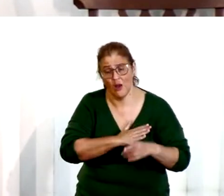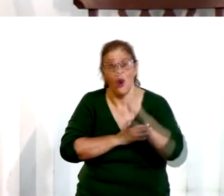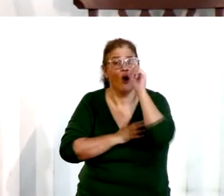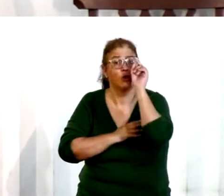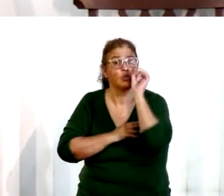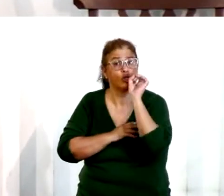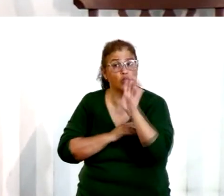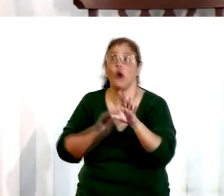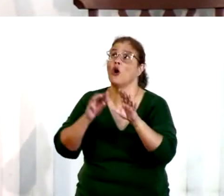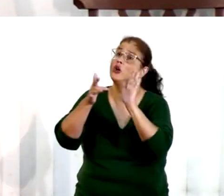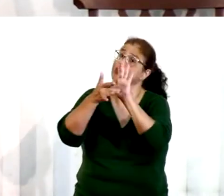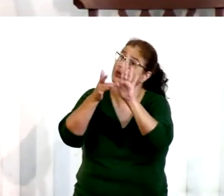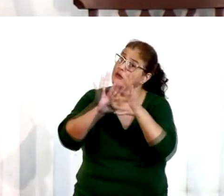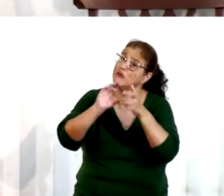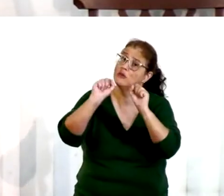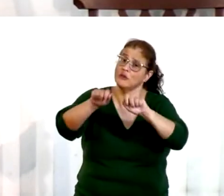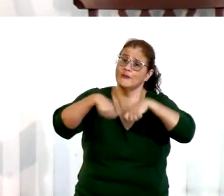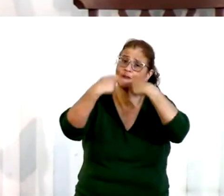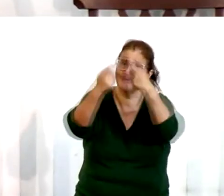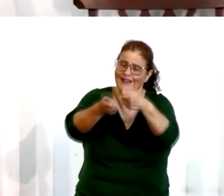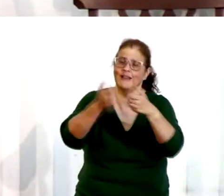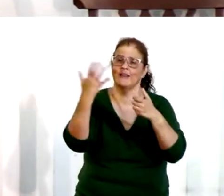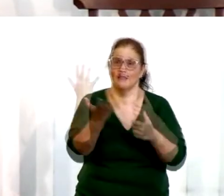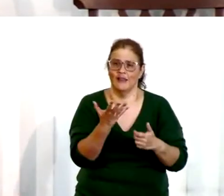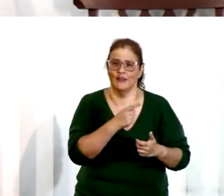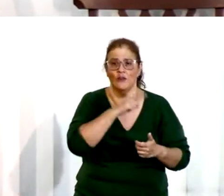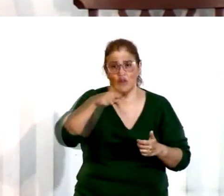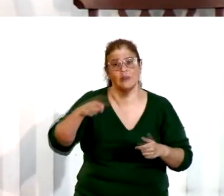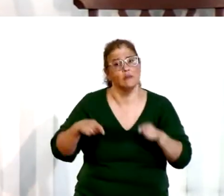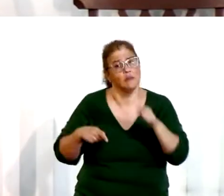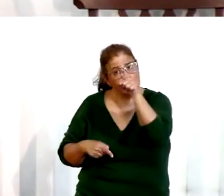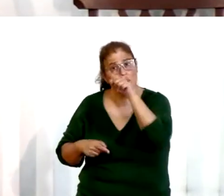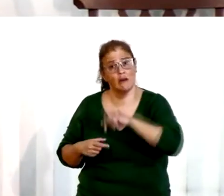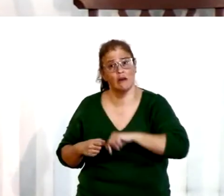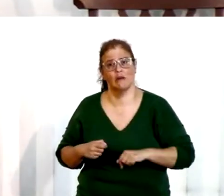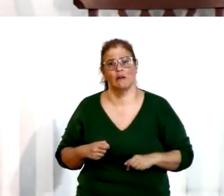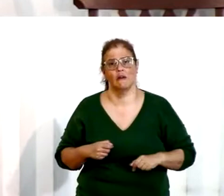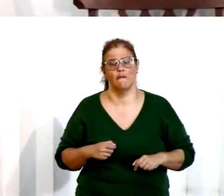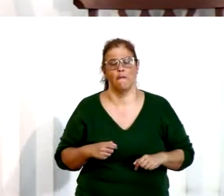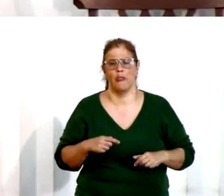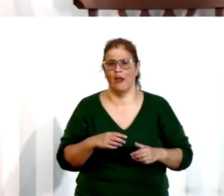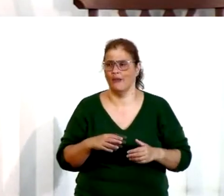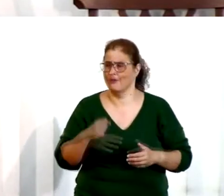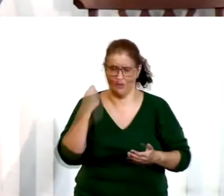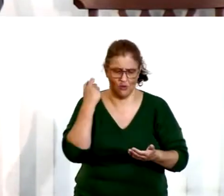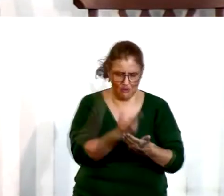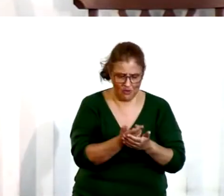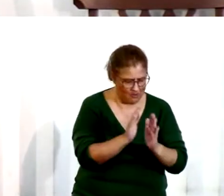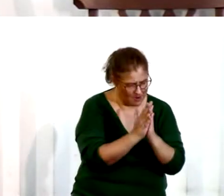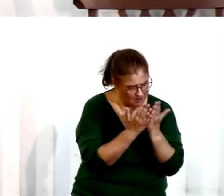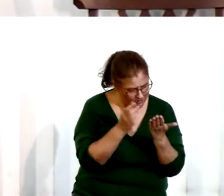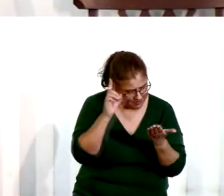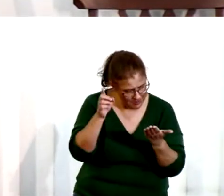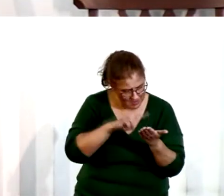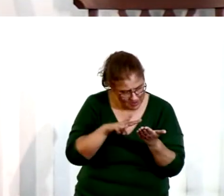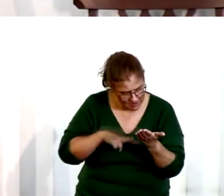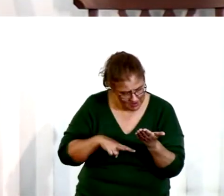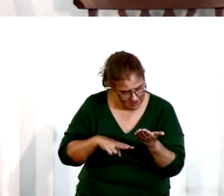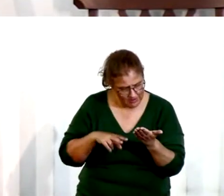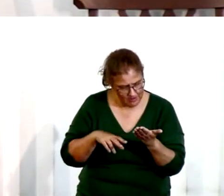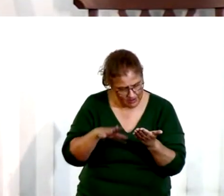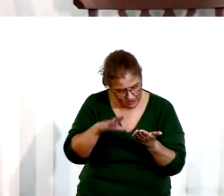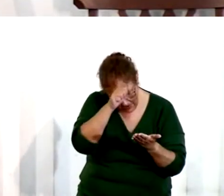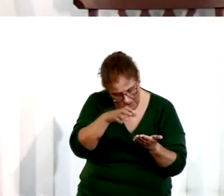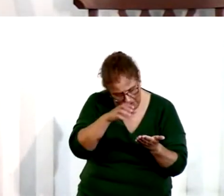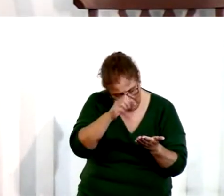salvação. Ele se revelou e te deu as Escrituras, você comprou uma Bíblia, começou a ler e o Espírito Santo começou a te ajudar a